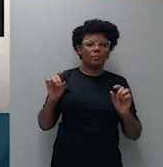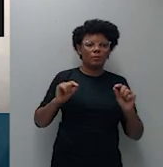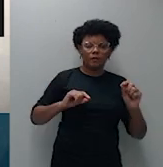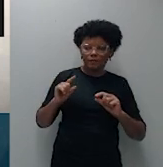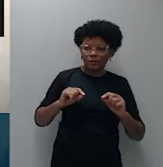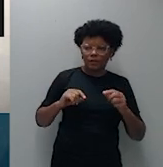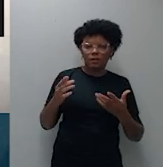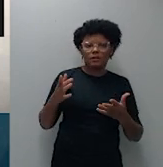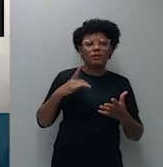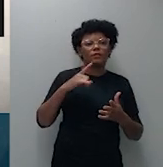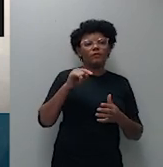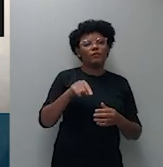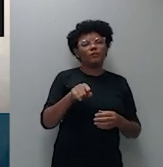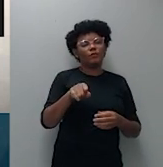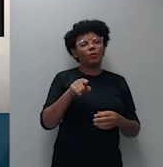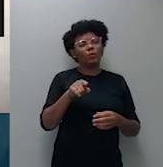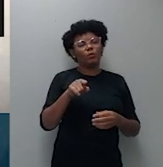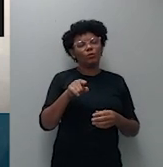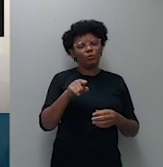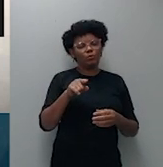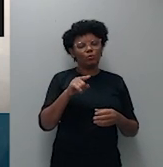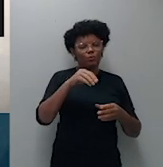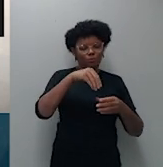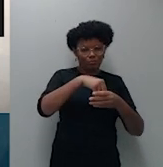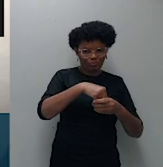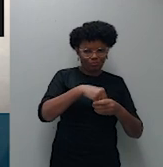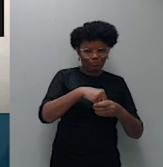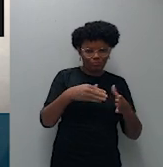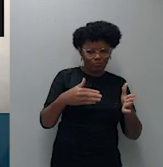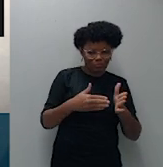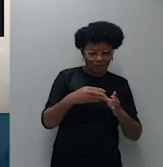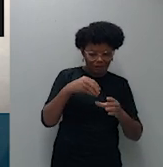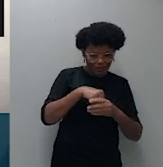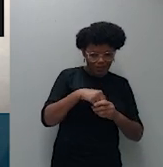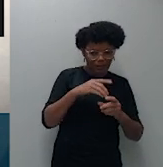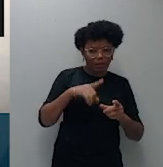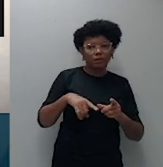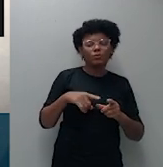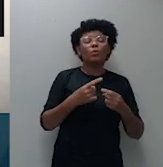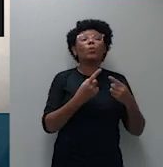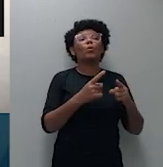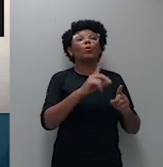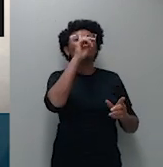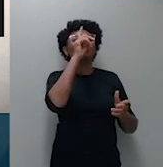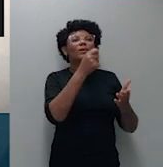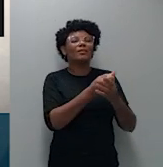agravo interno interposto contra decisão monocrática